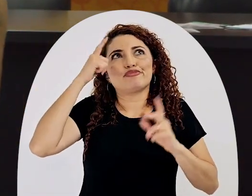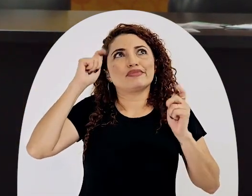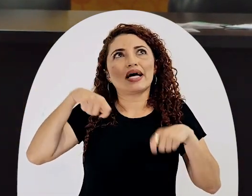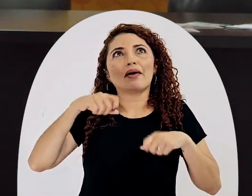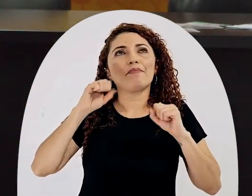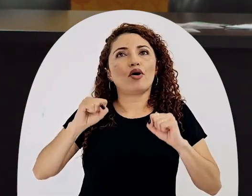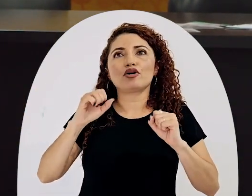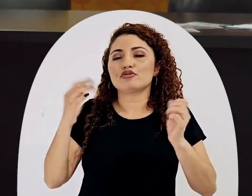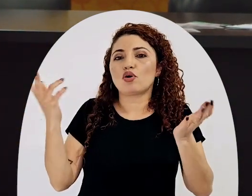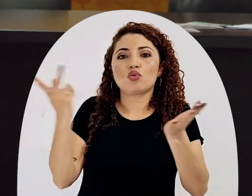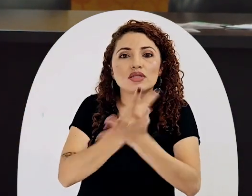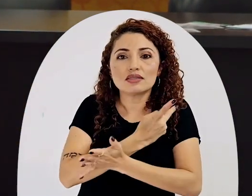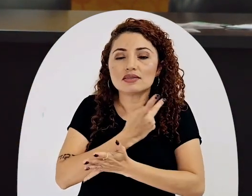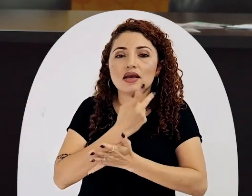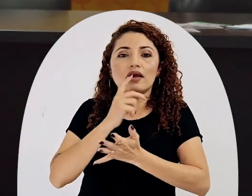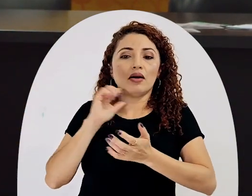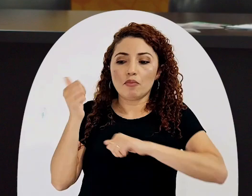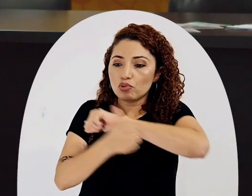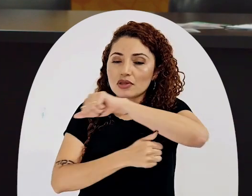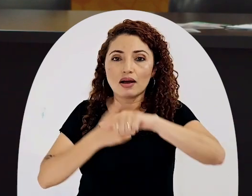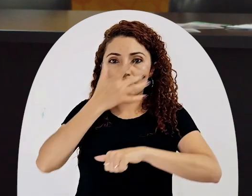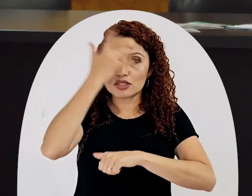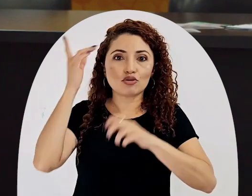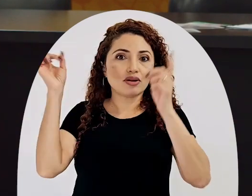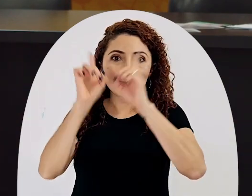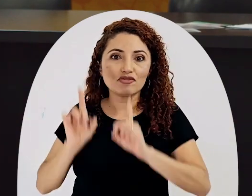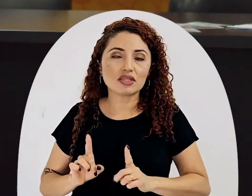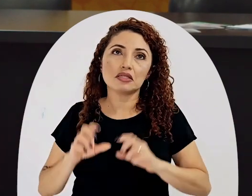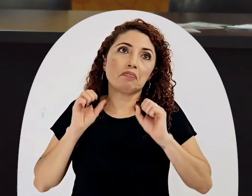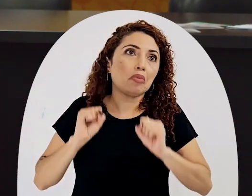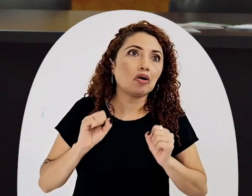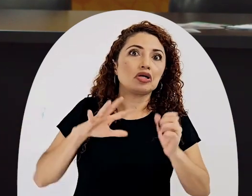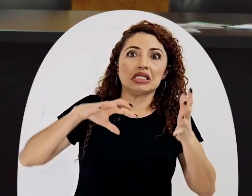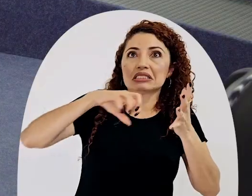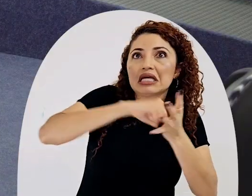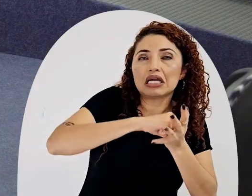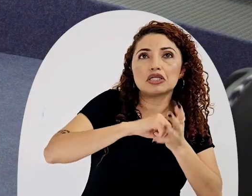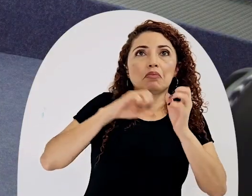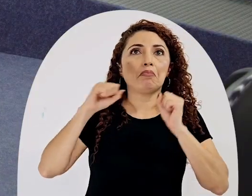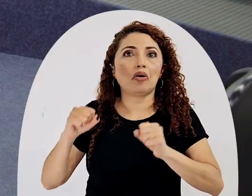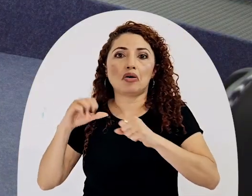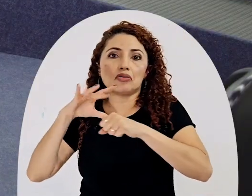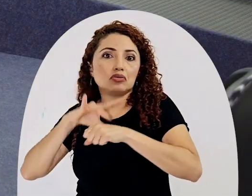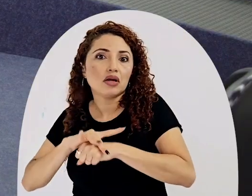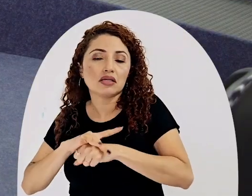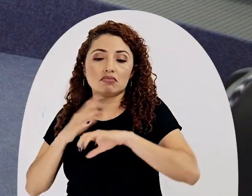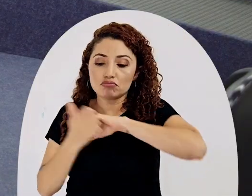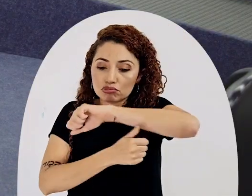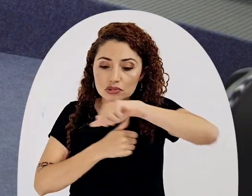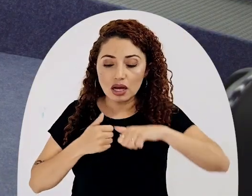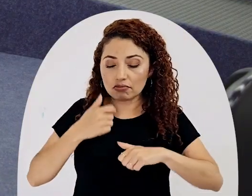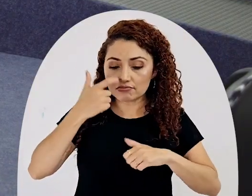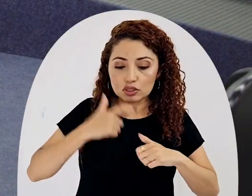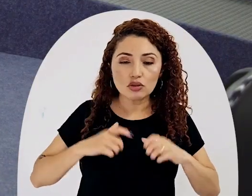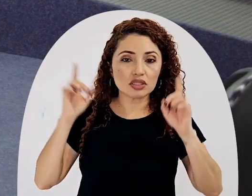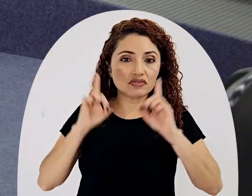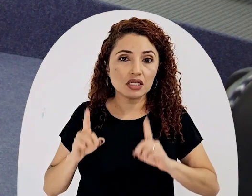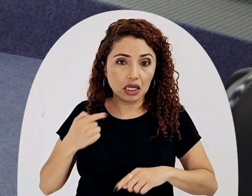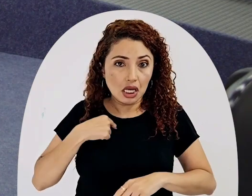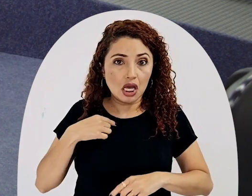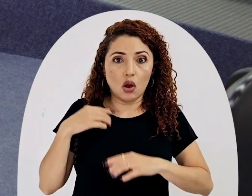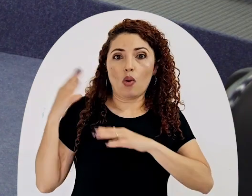acidente, pode ser por alguma doença, enfim, por N motivos. Eu era uma adolescente, né, gente?